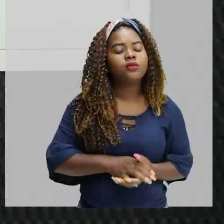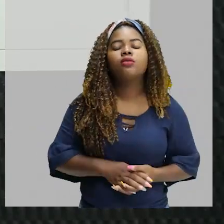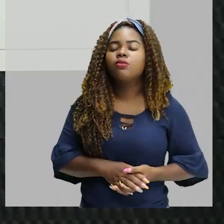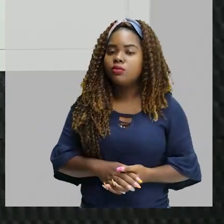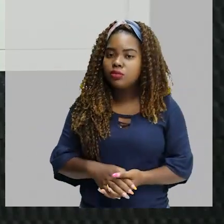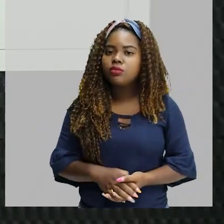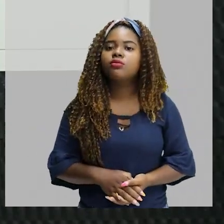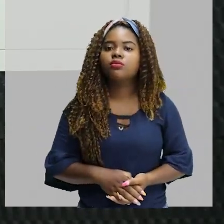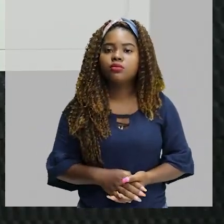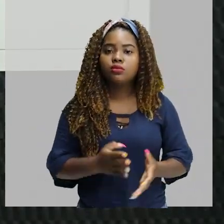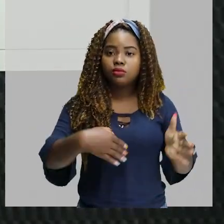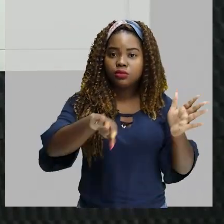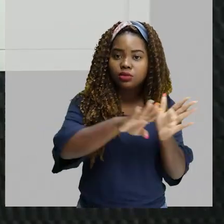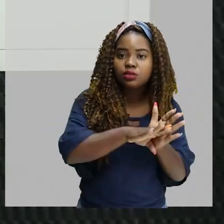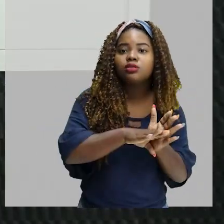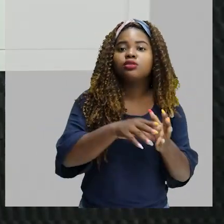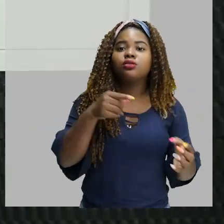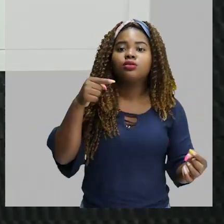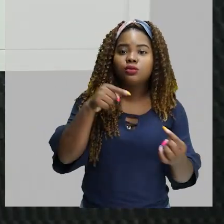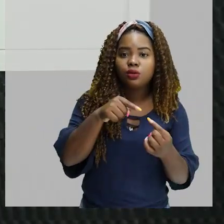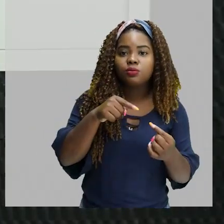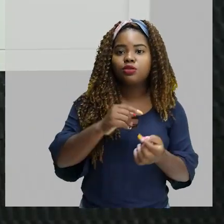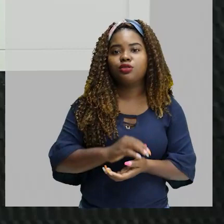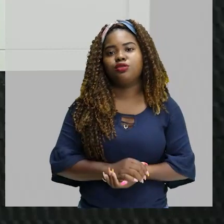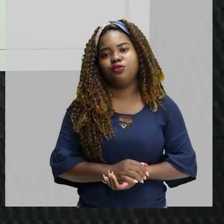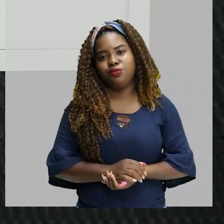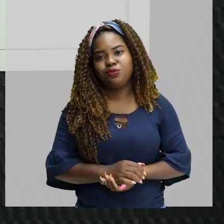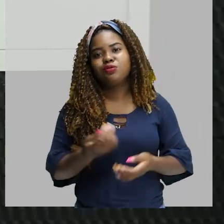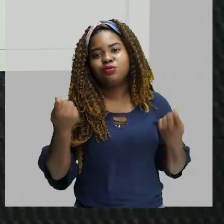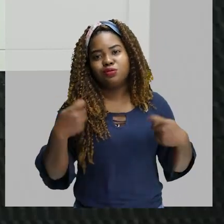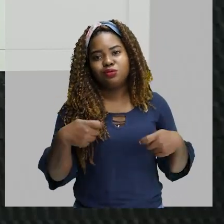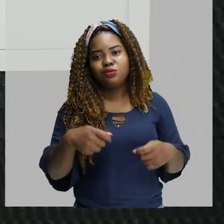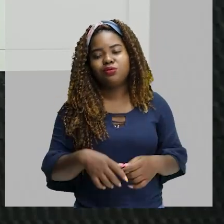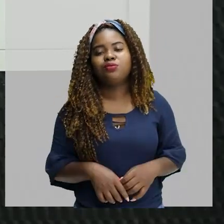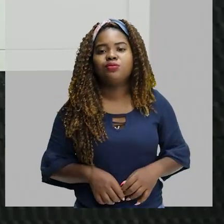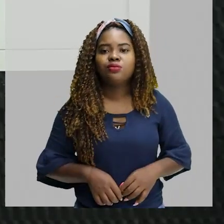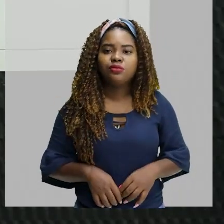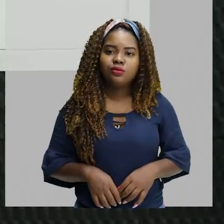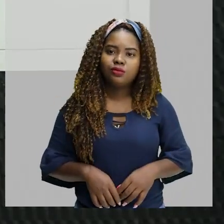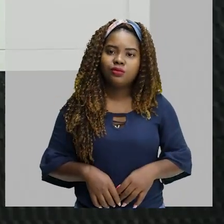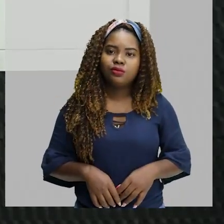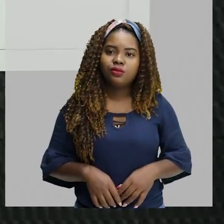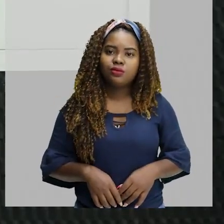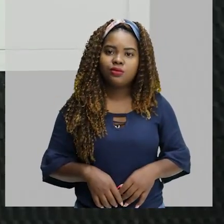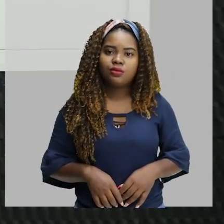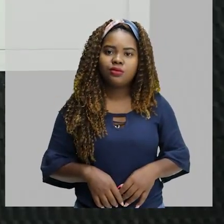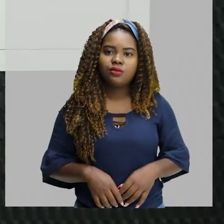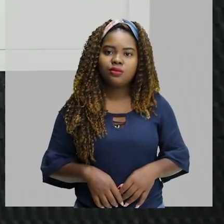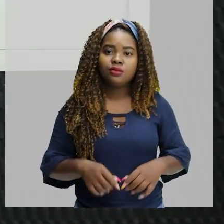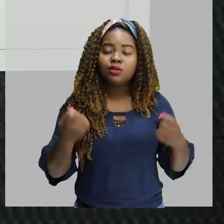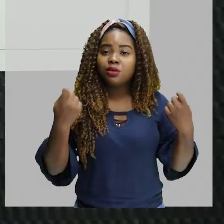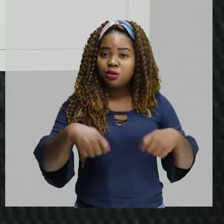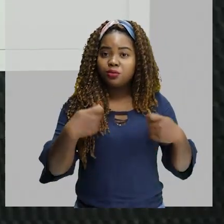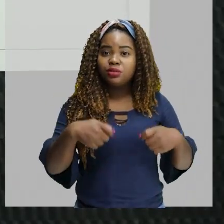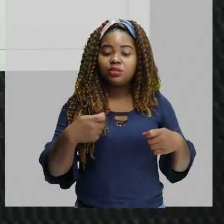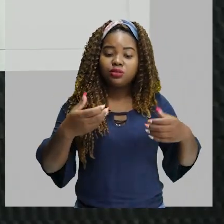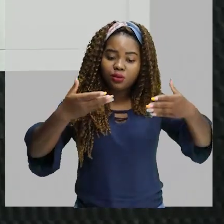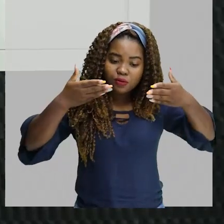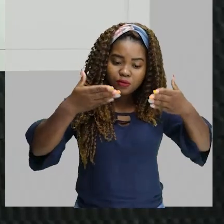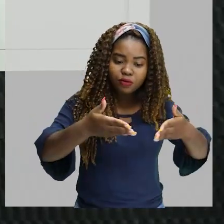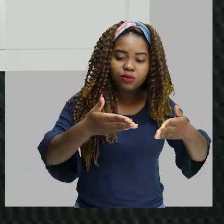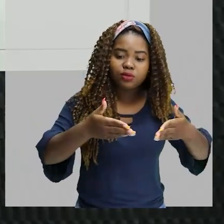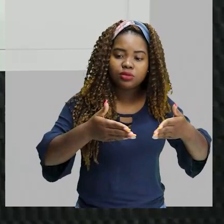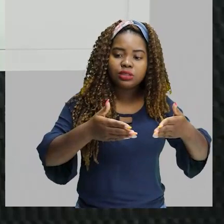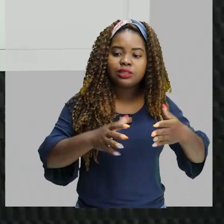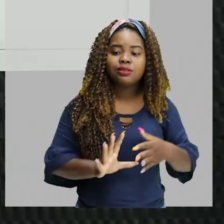tenho de chegar aos meus objetivos necessários. Eu tenho que ir lá na pragmática da coisa e